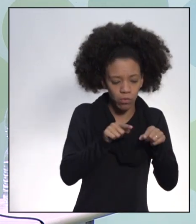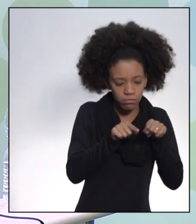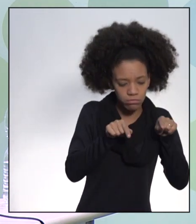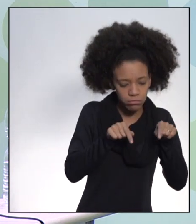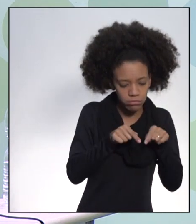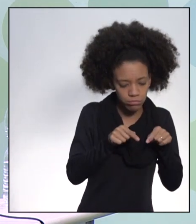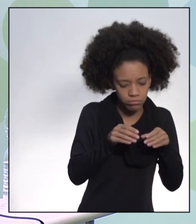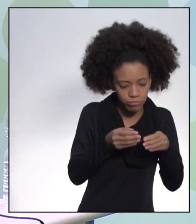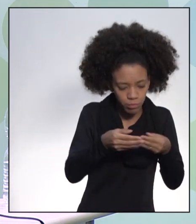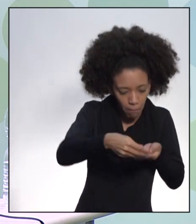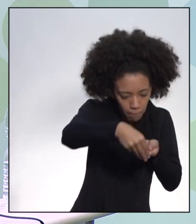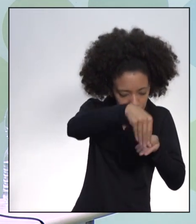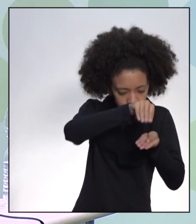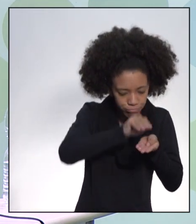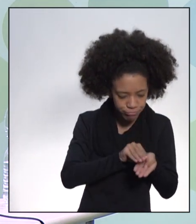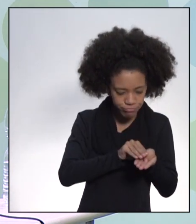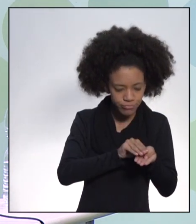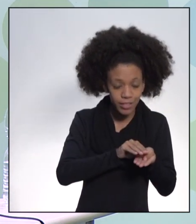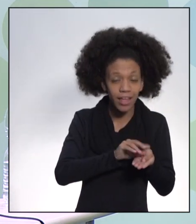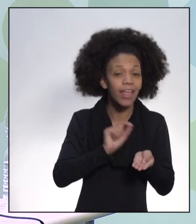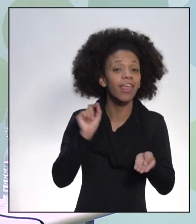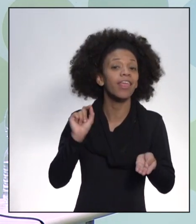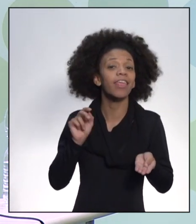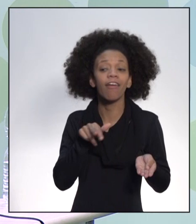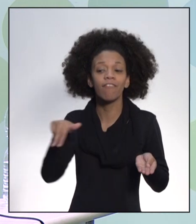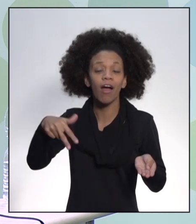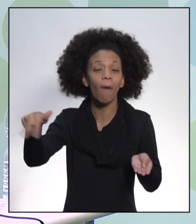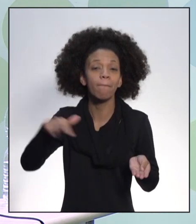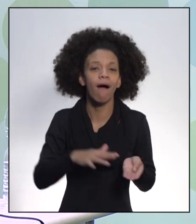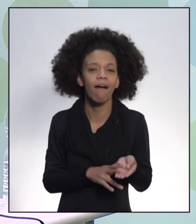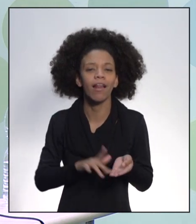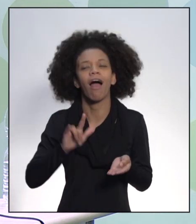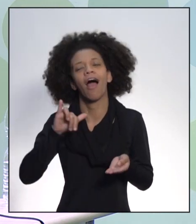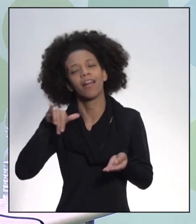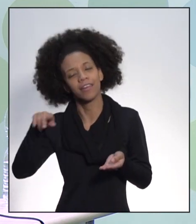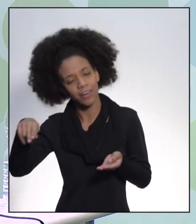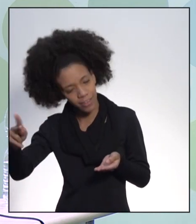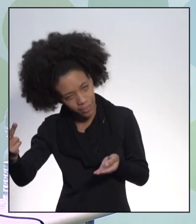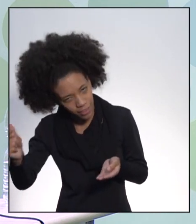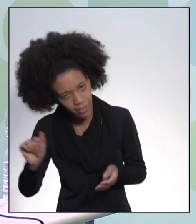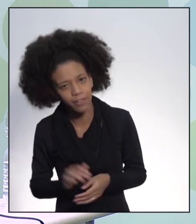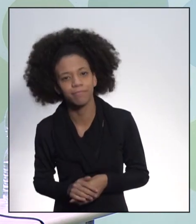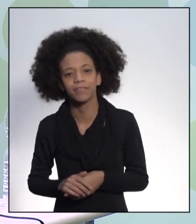de costura. E quem vai ao baile é a linha. E fica lá a agulha